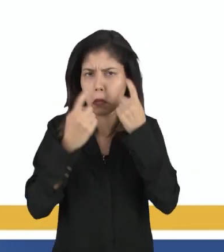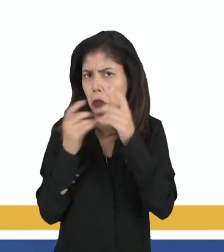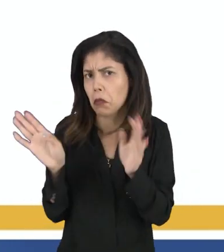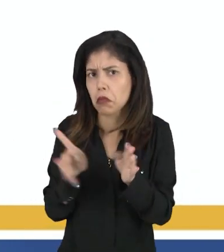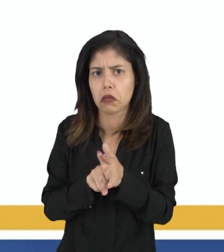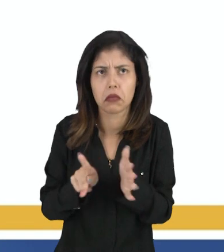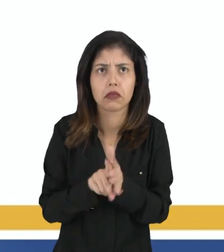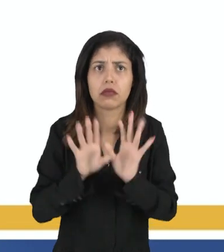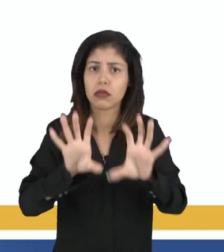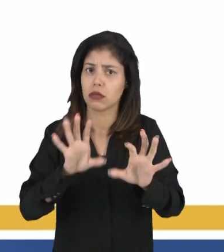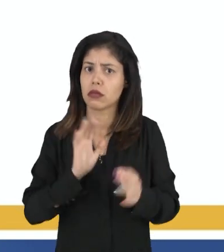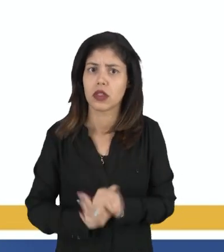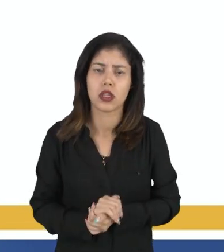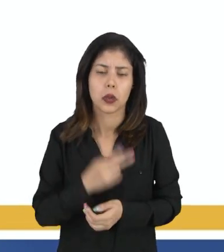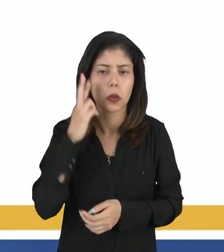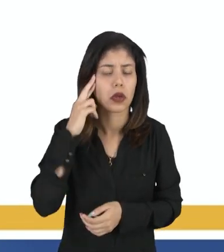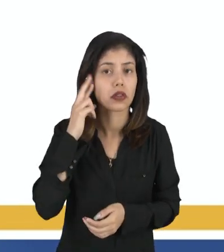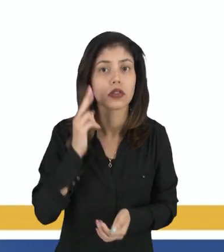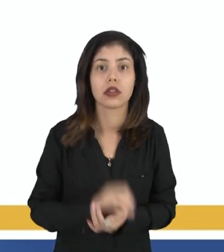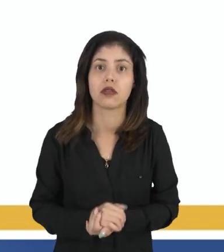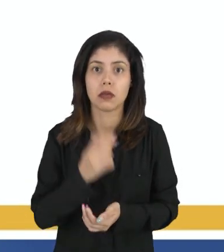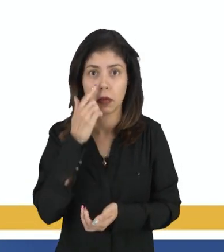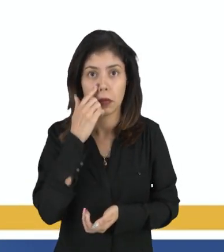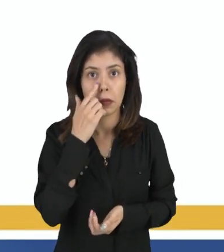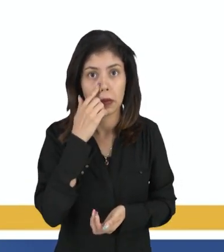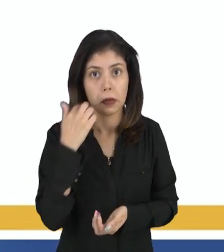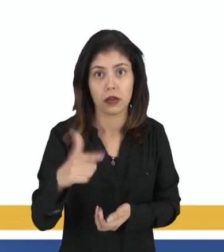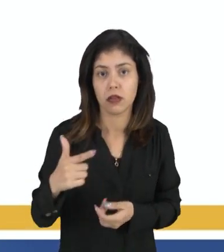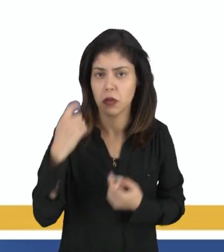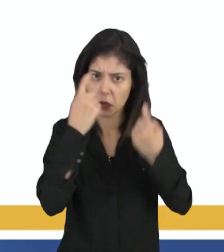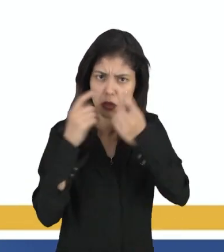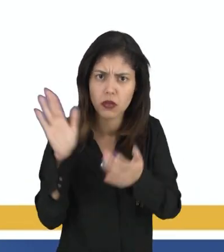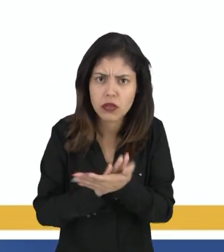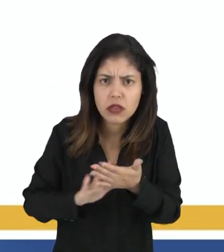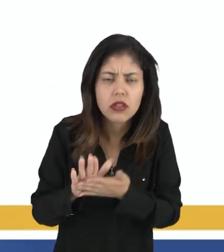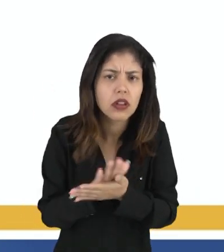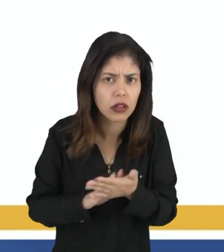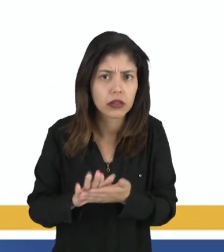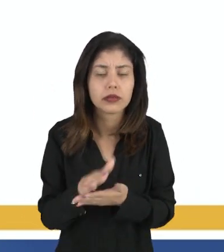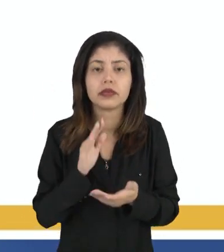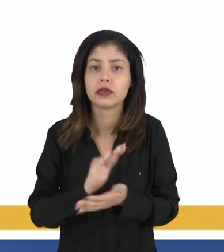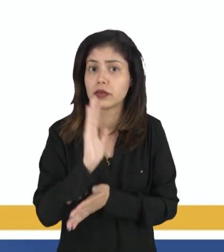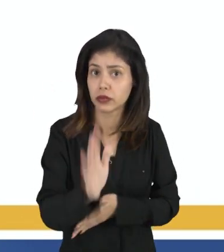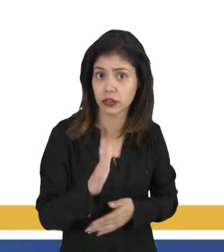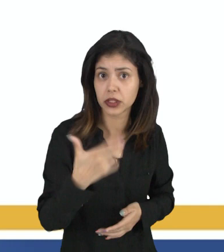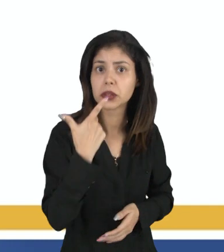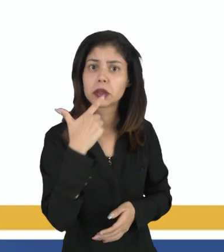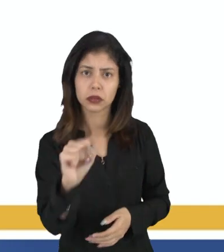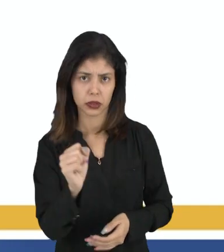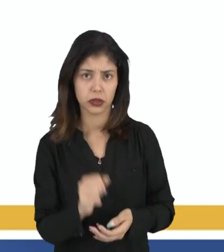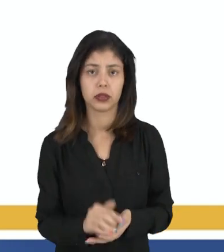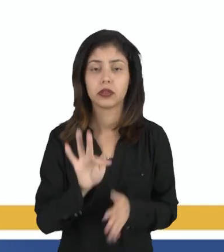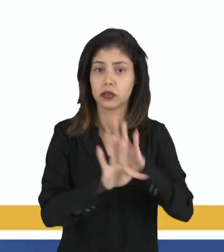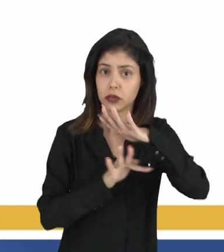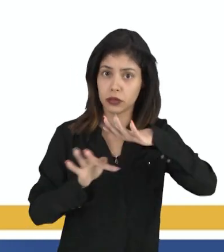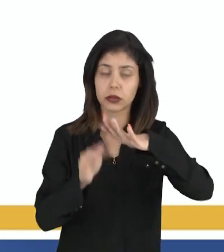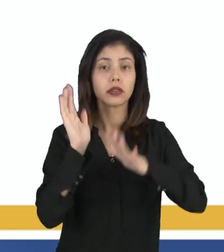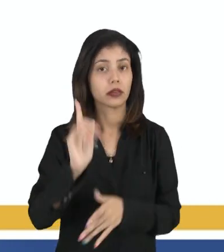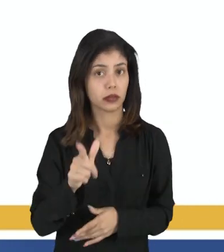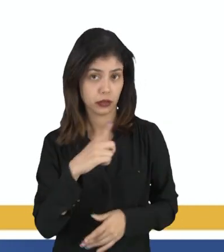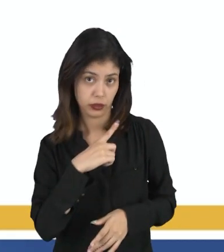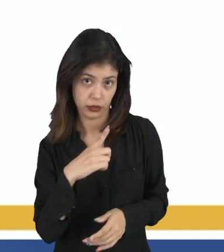das regras da gramática normativa, sem preocupação em utilizá-las, já na linguagem formal há